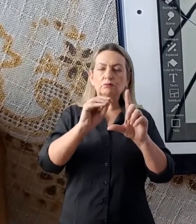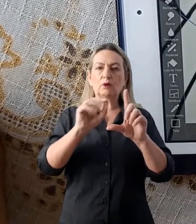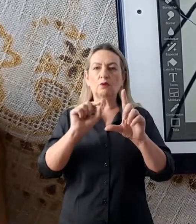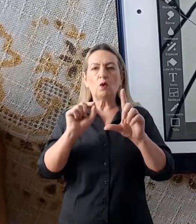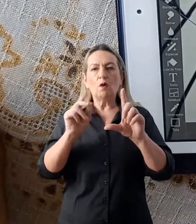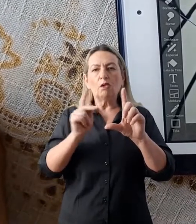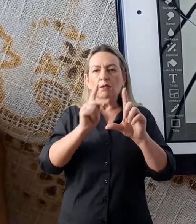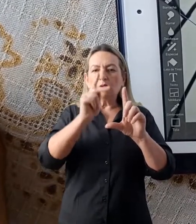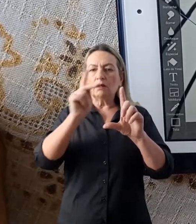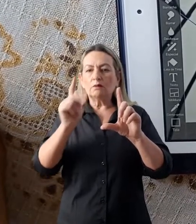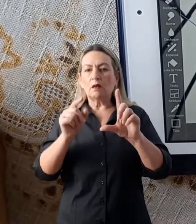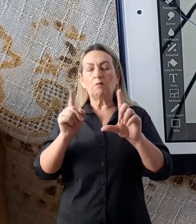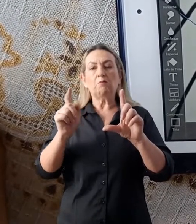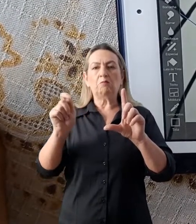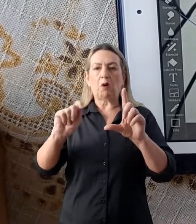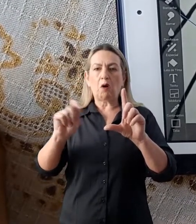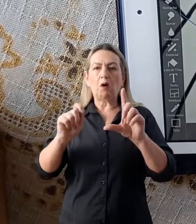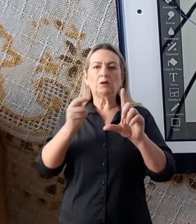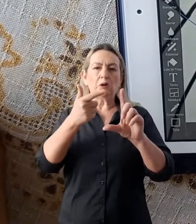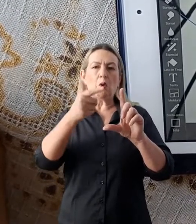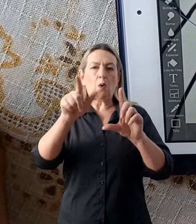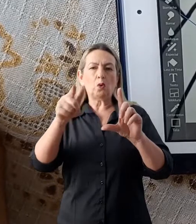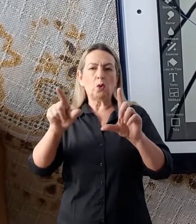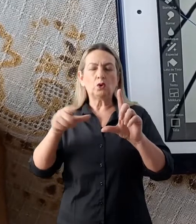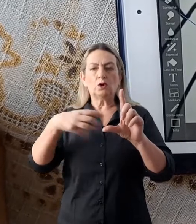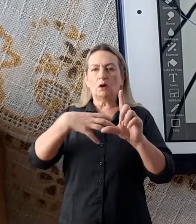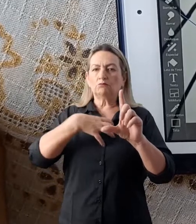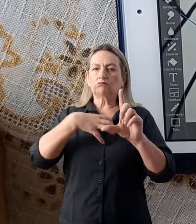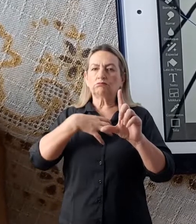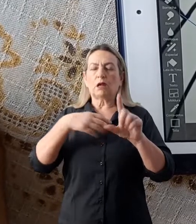Ou eu posso fazer assim também.